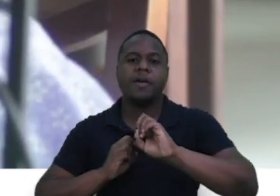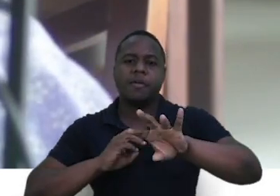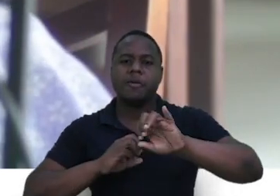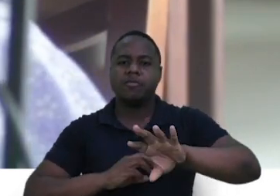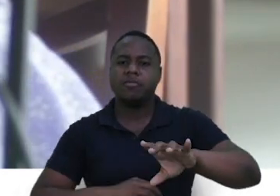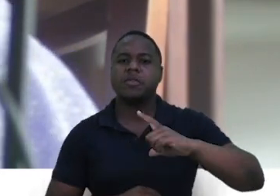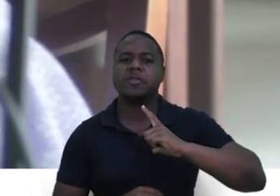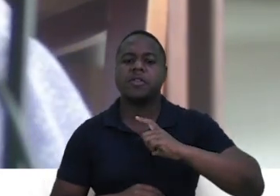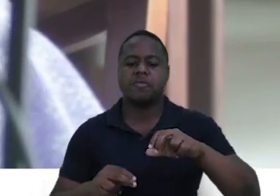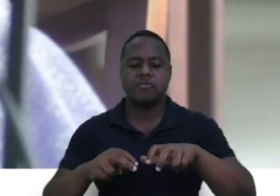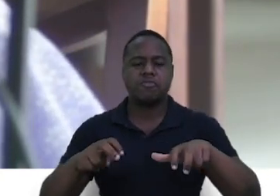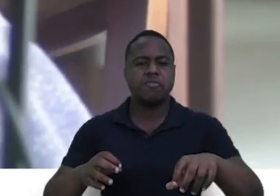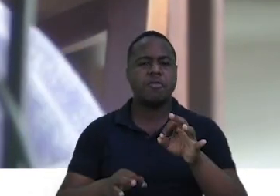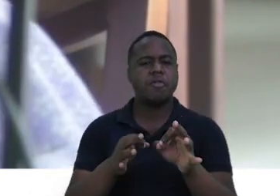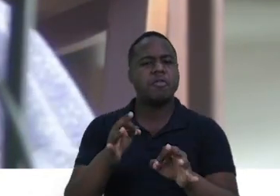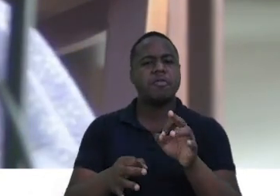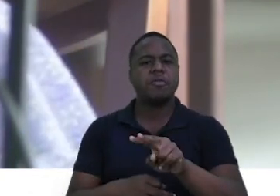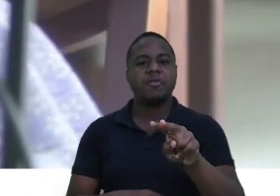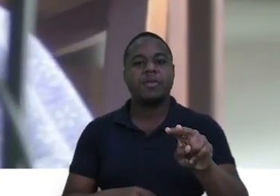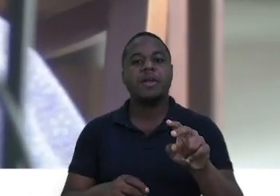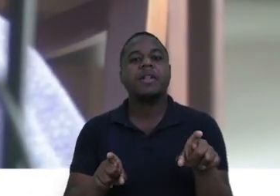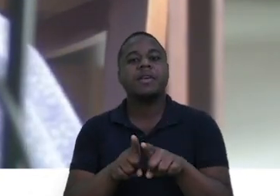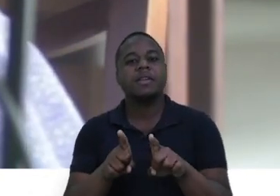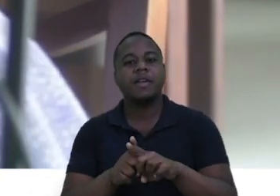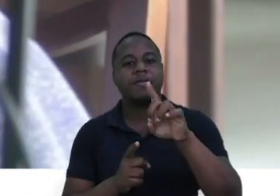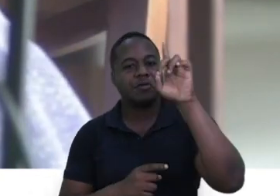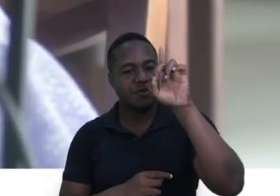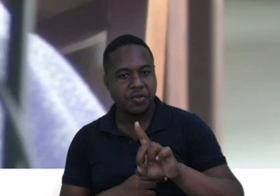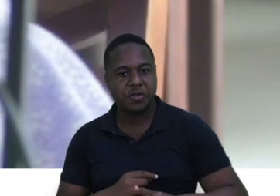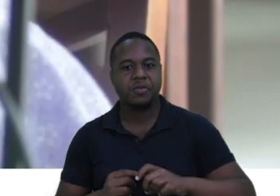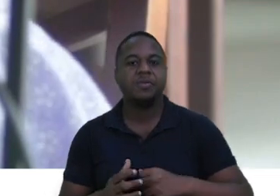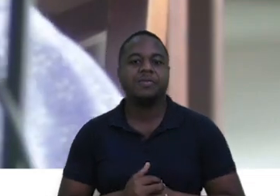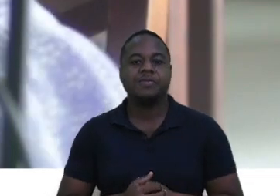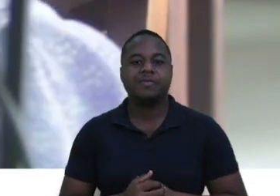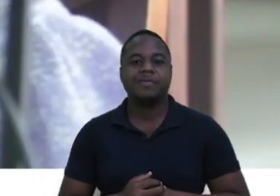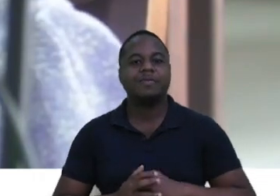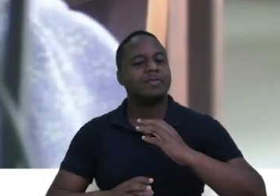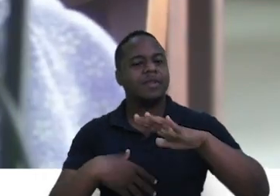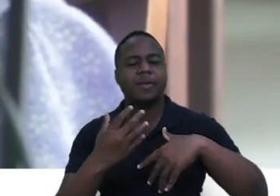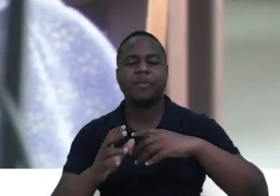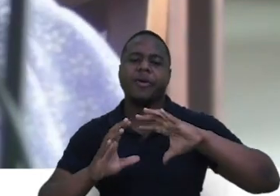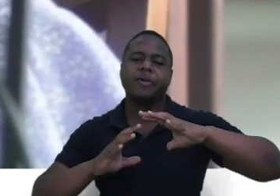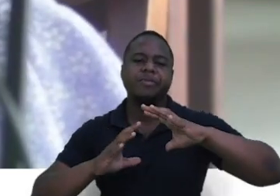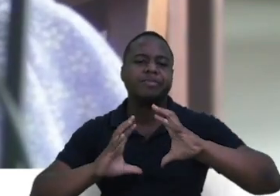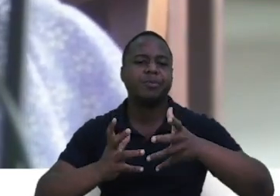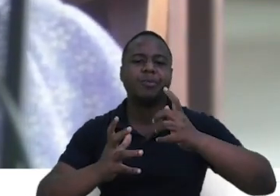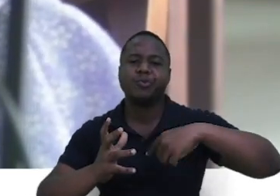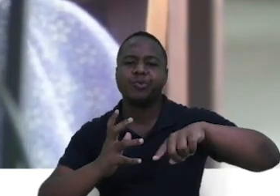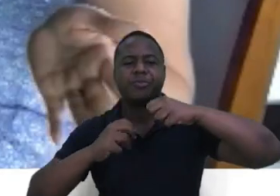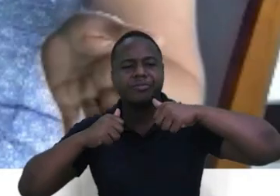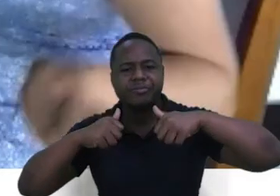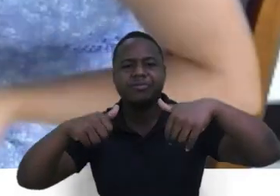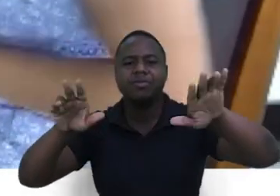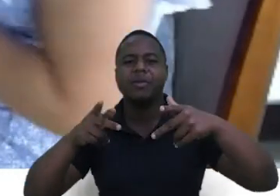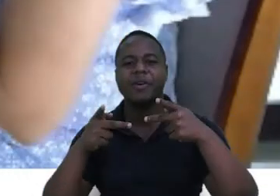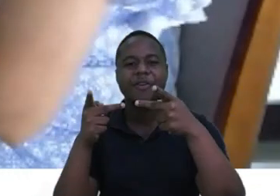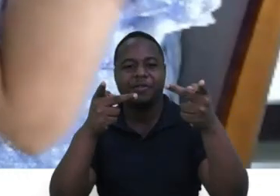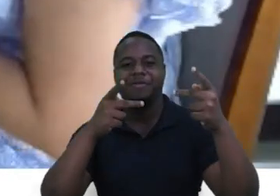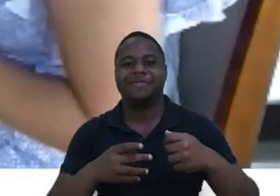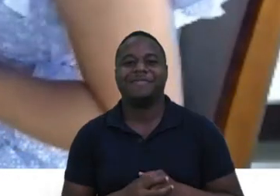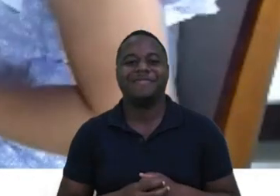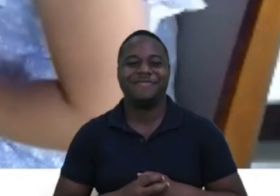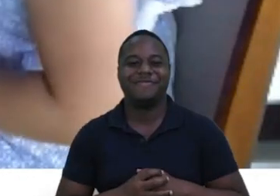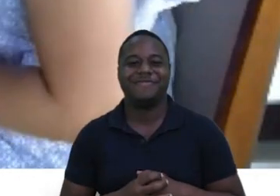bancas avaliadoras e se tornou diretora dessa unidade escolar. E daí foi ganhar o mundo, né, minha senhora? Sim, senhora.